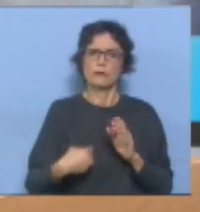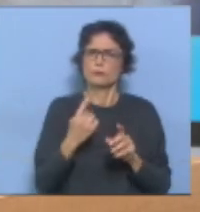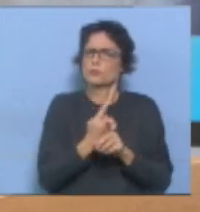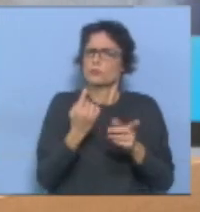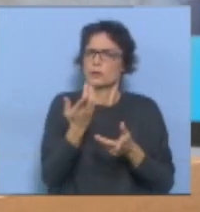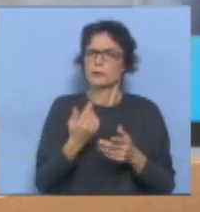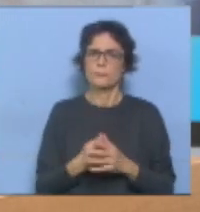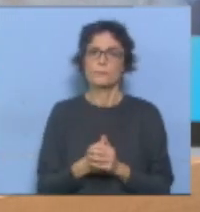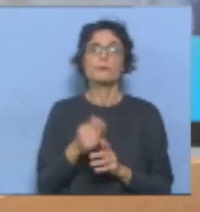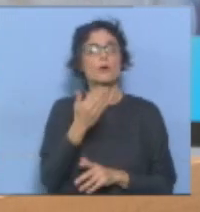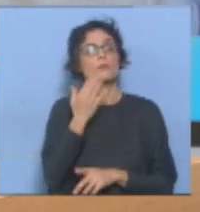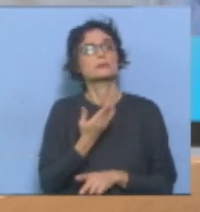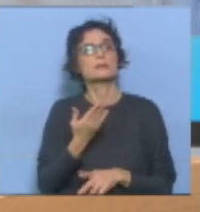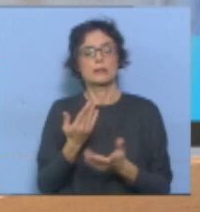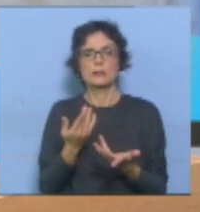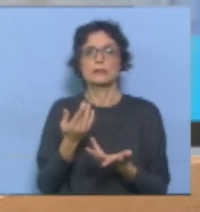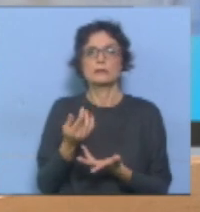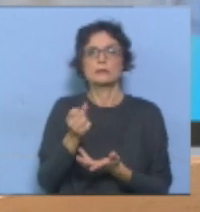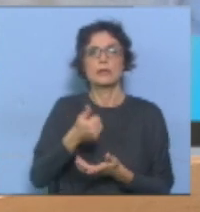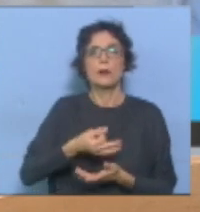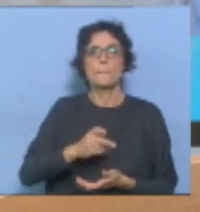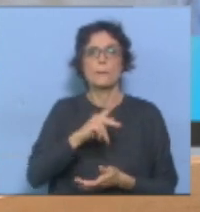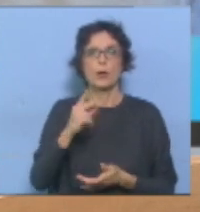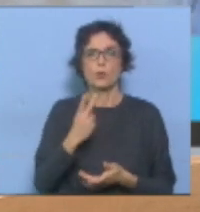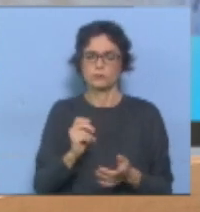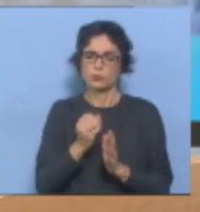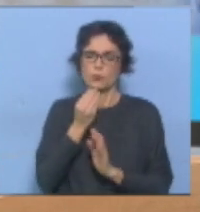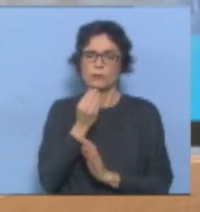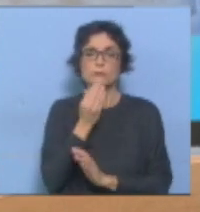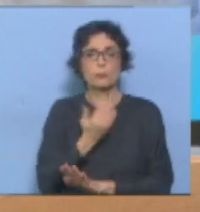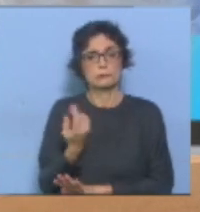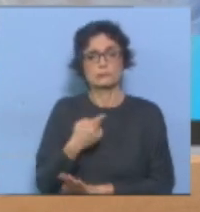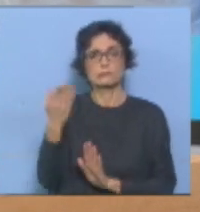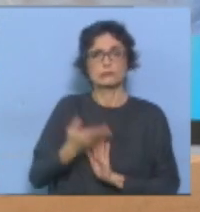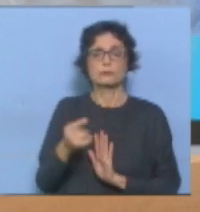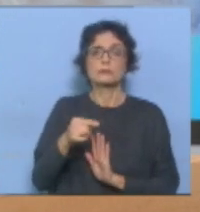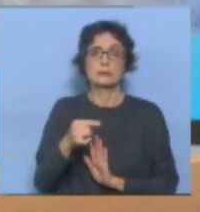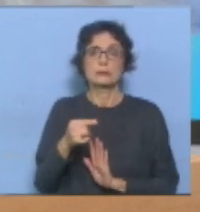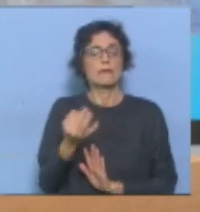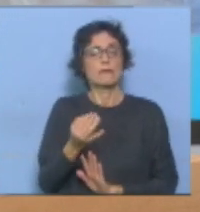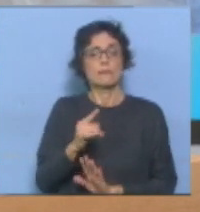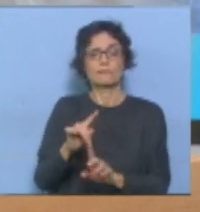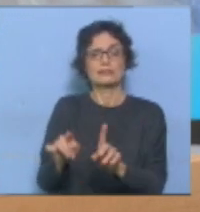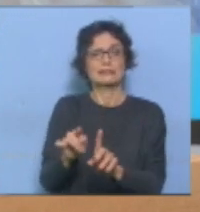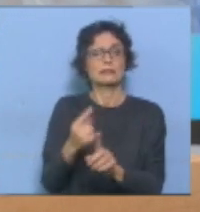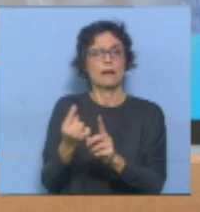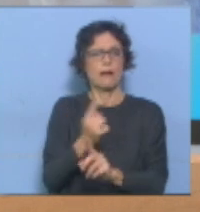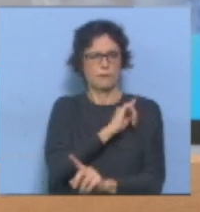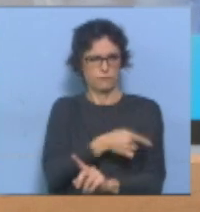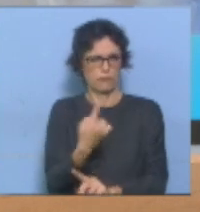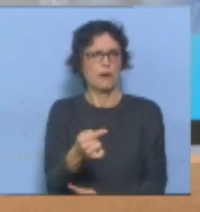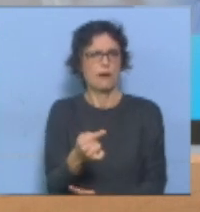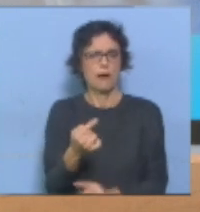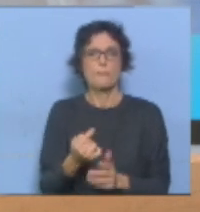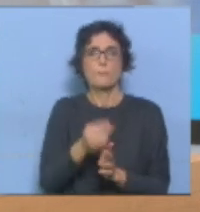pelo convite. A diferença é uma força muito poderosa. O Papa Francisco, não a propósito da deficiência, mas